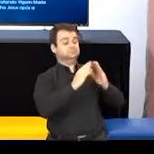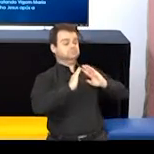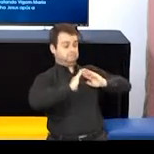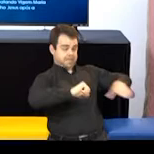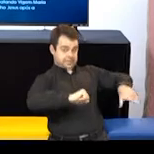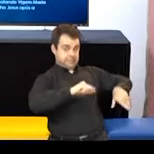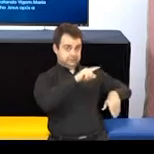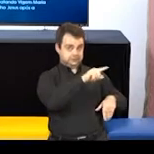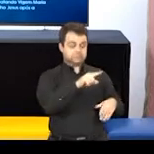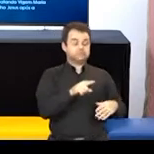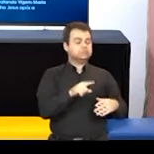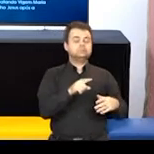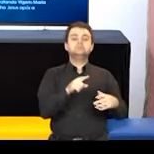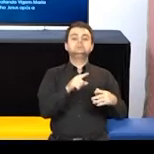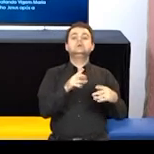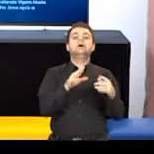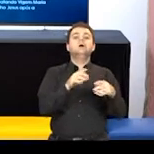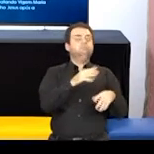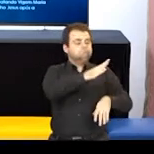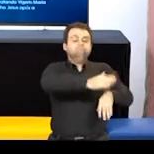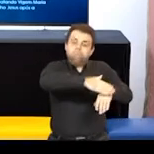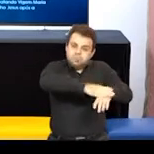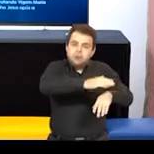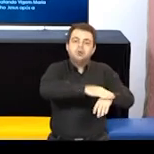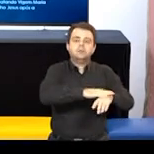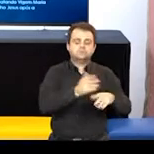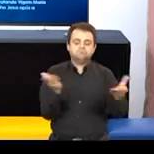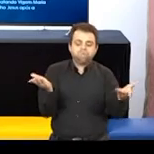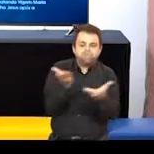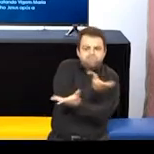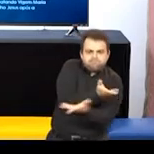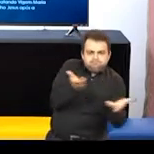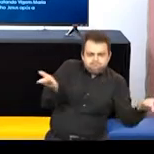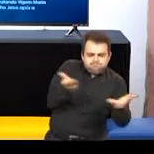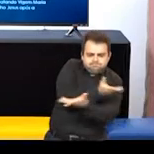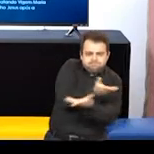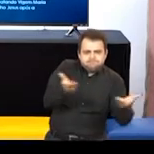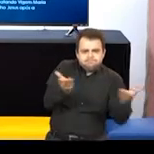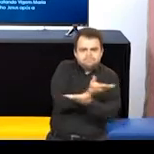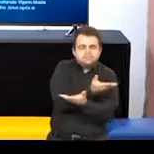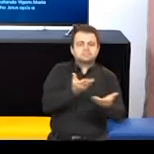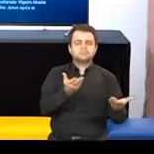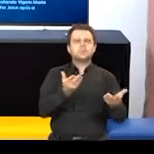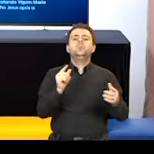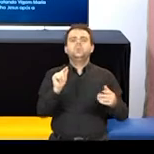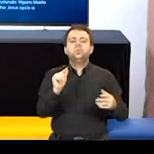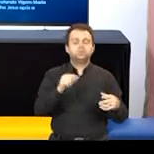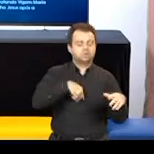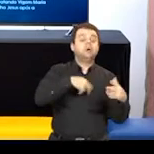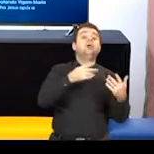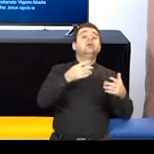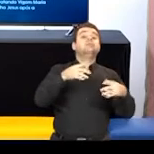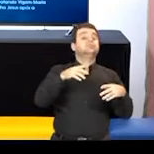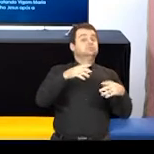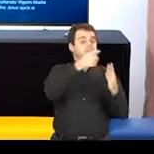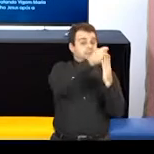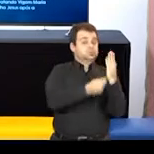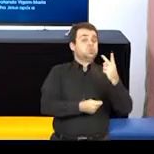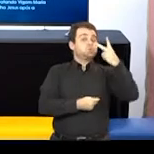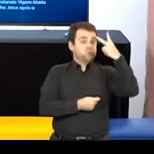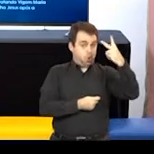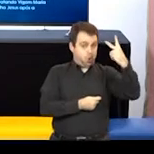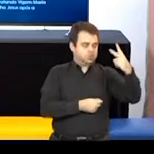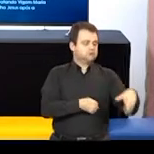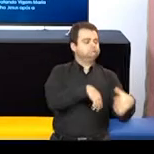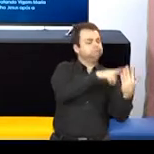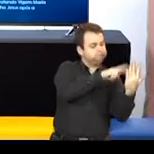de um texto e o seu objetivo, a sua obrigação é você ler esses dois textos e encontrar qual é a relação entre